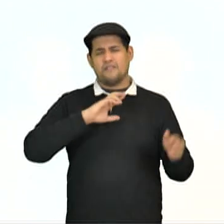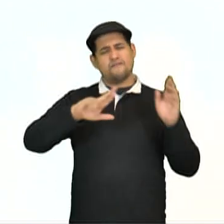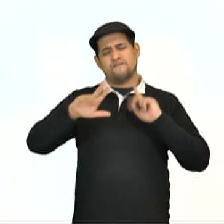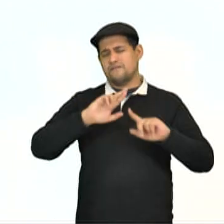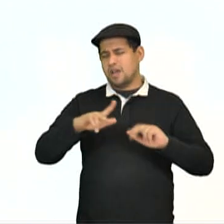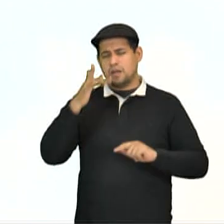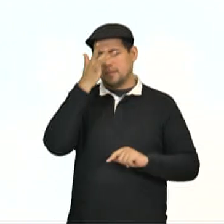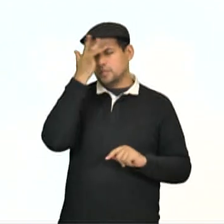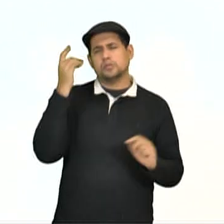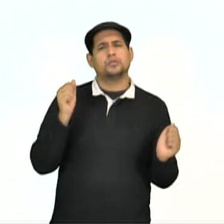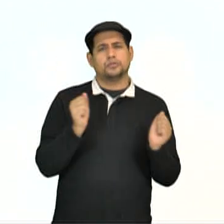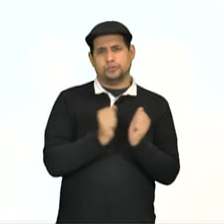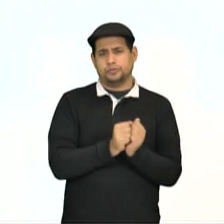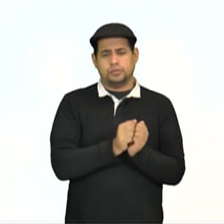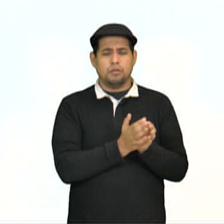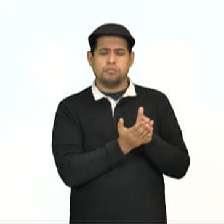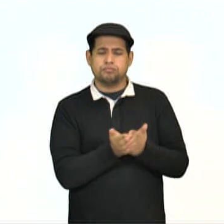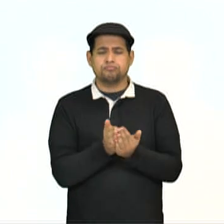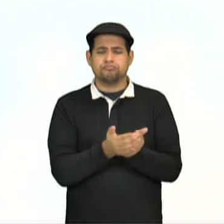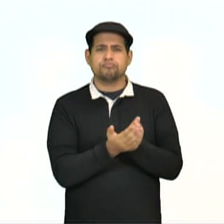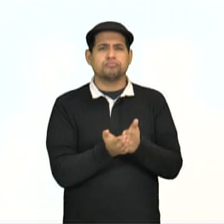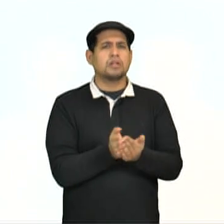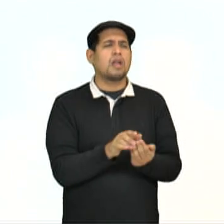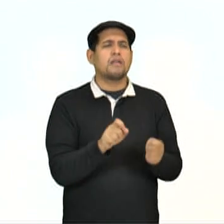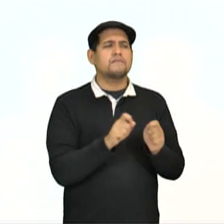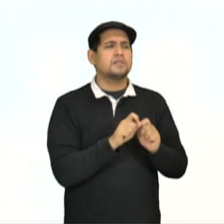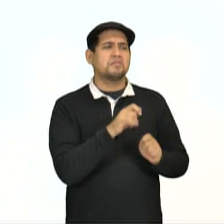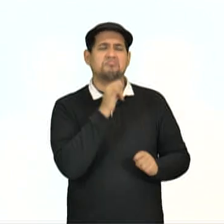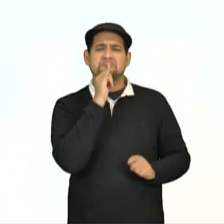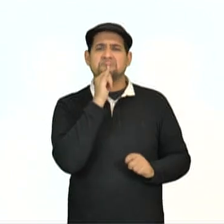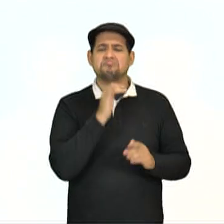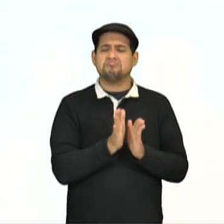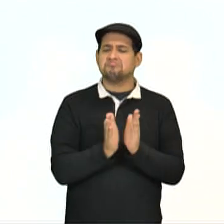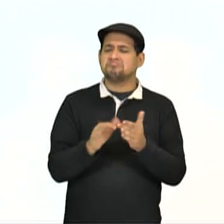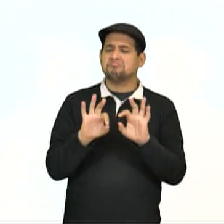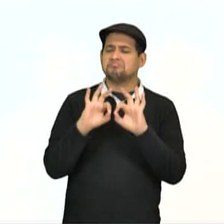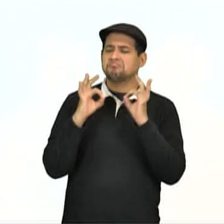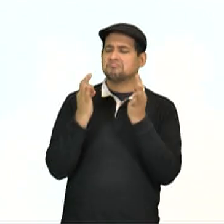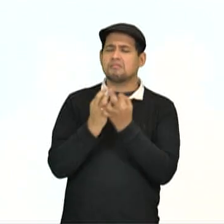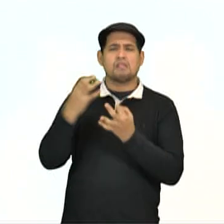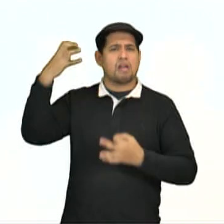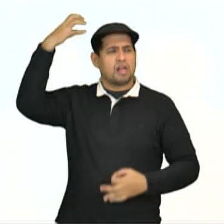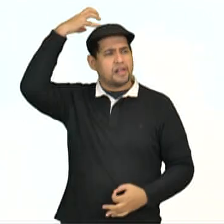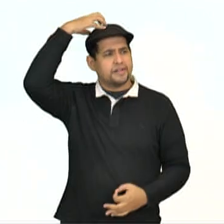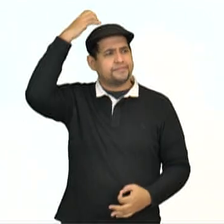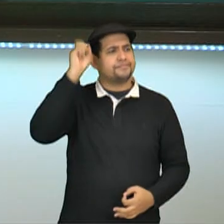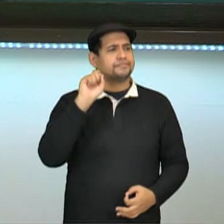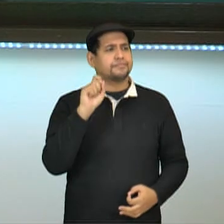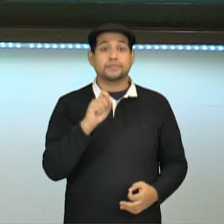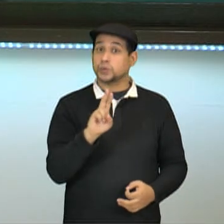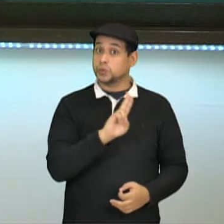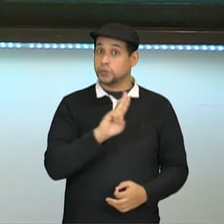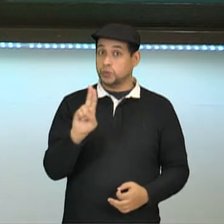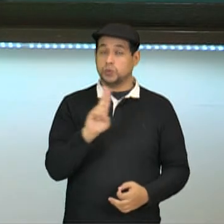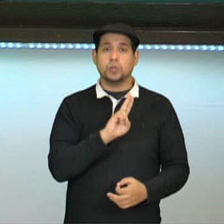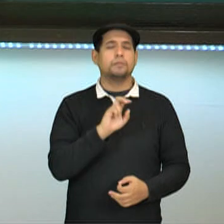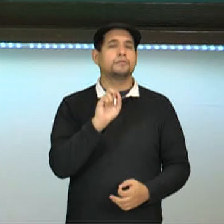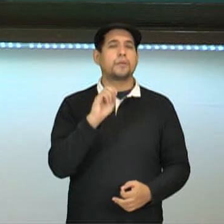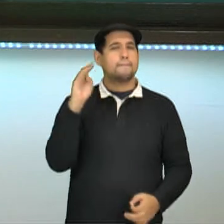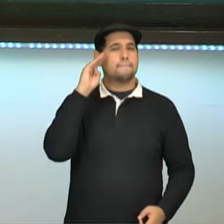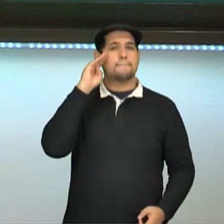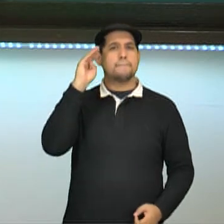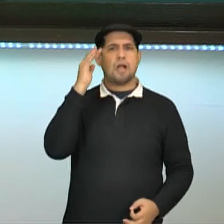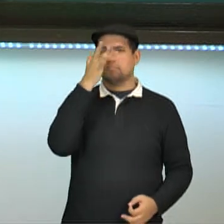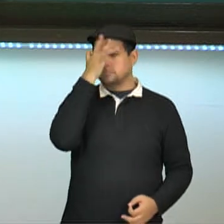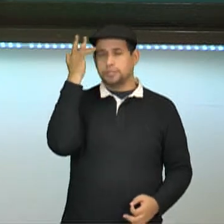gente que veio junto nesse navio. Quem fazia parte dessa família real? Eu vou dar aqui o nome dos